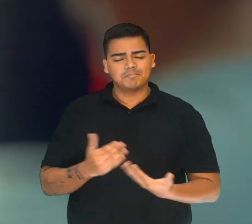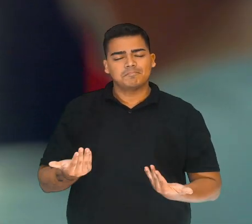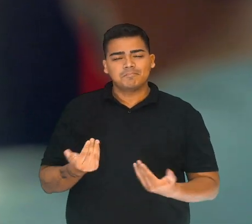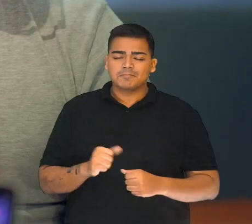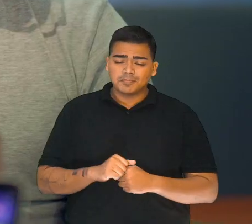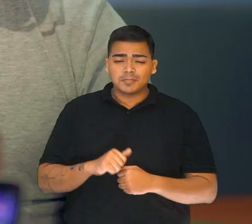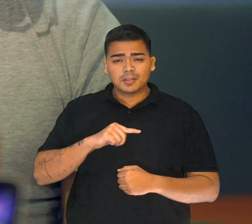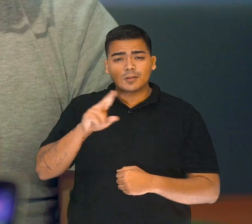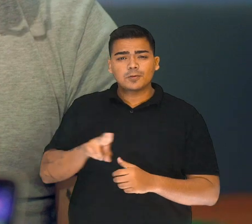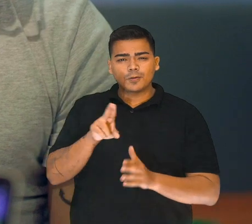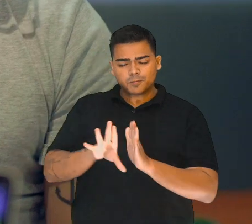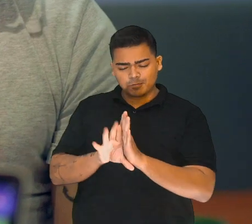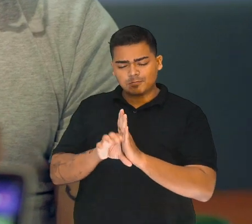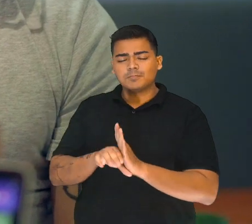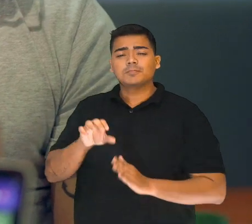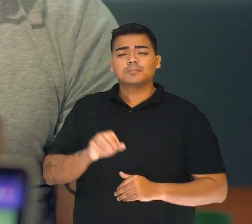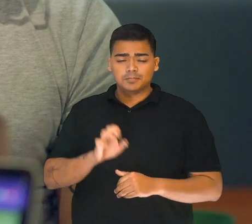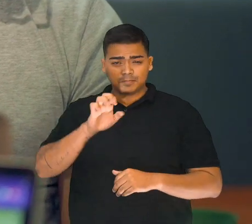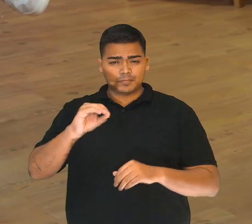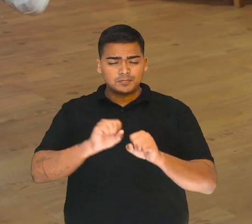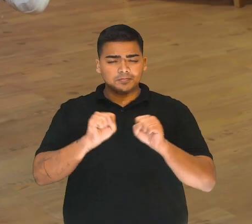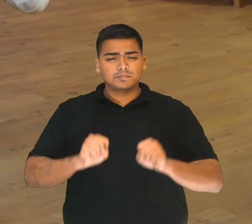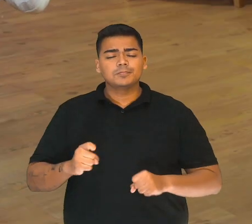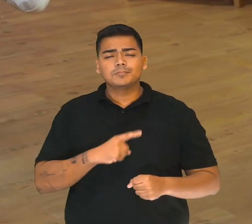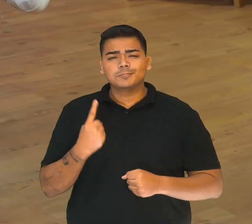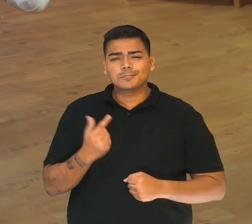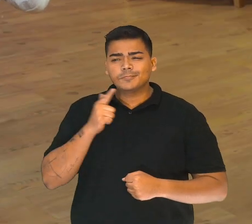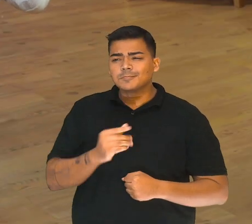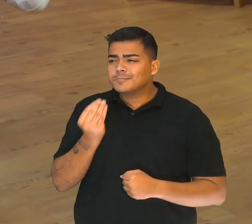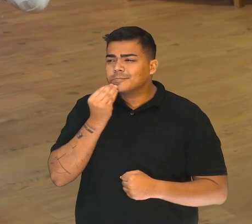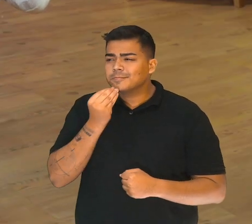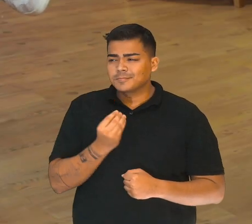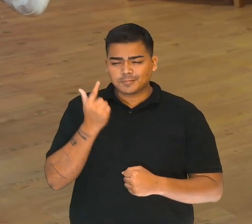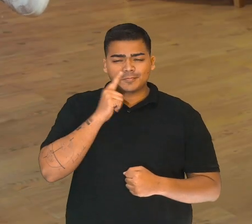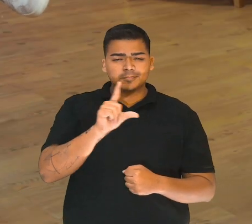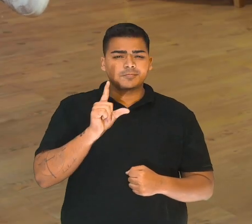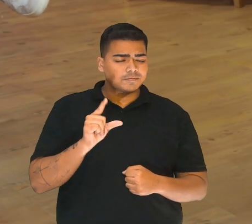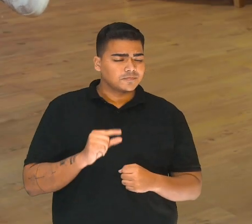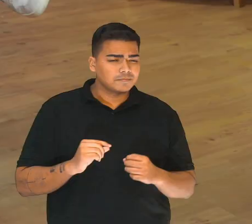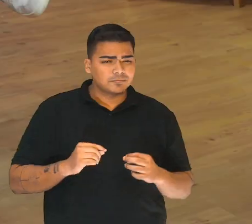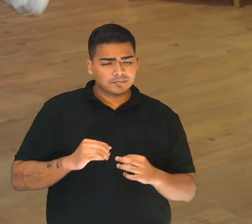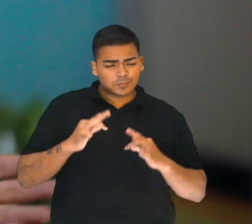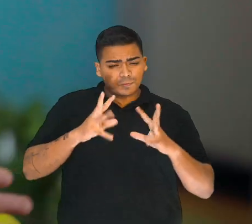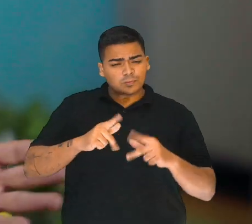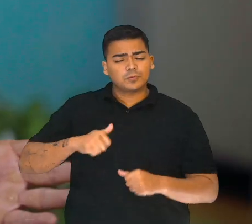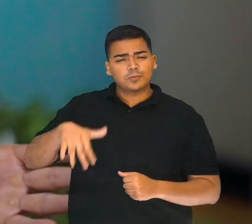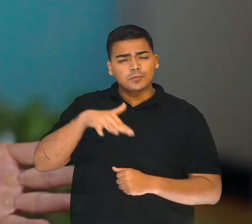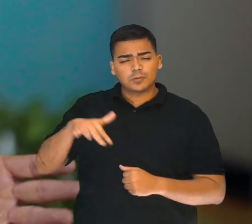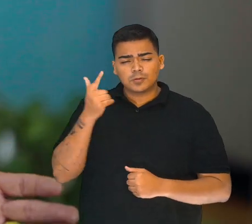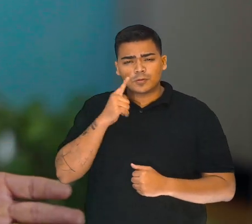O que é legal? A gente pensar o conceito do ecossistema. O ecossistema é você dar oportunidade para empresas de todos os portes